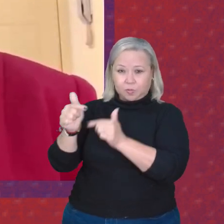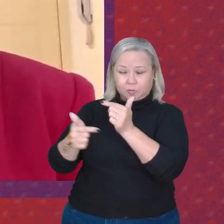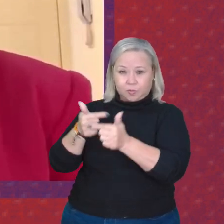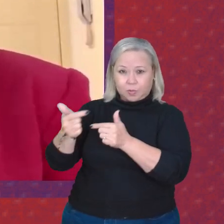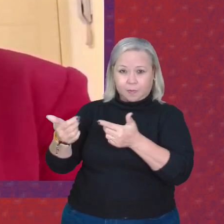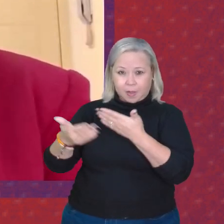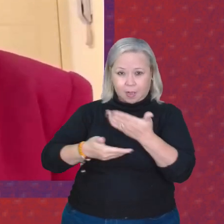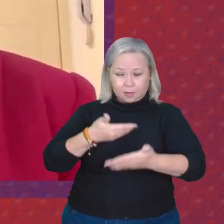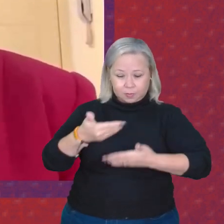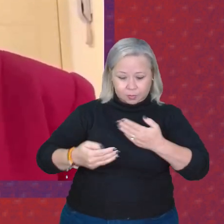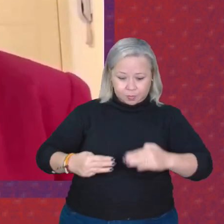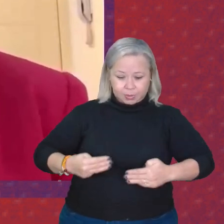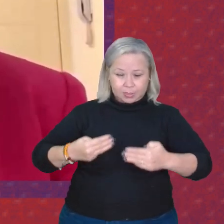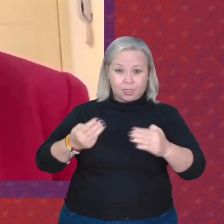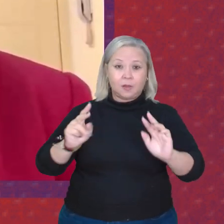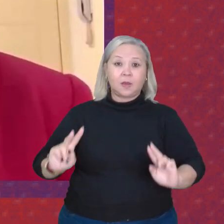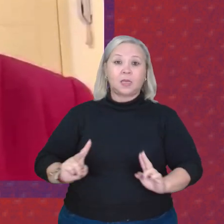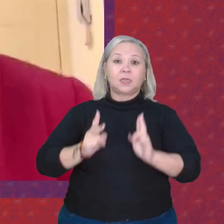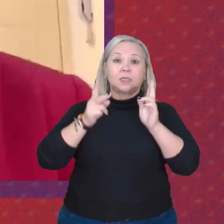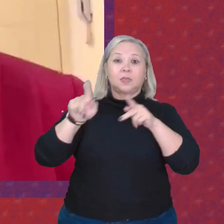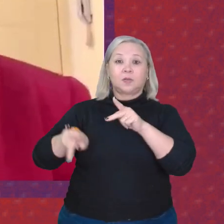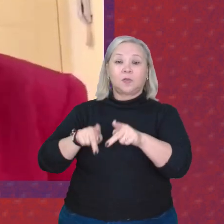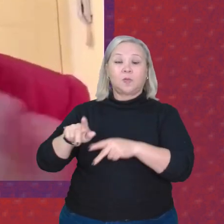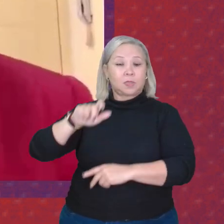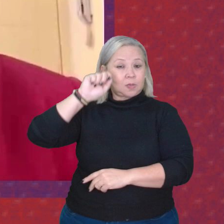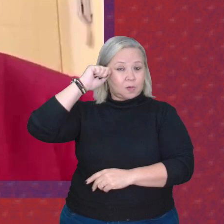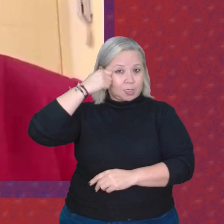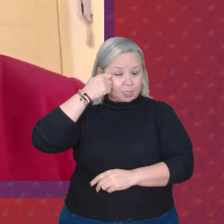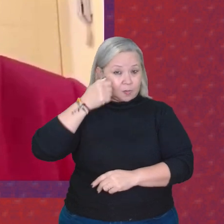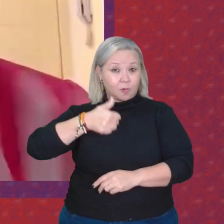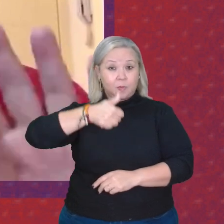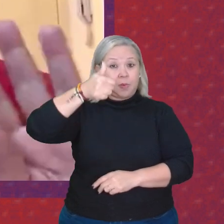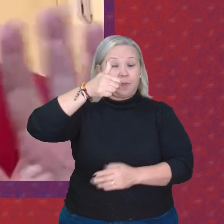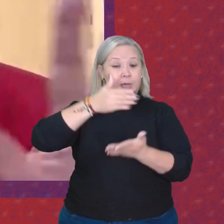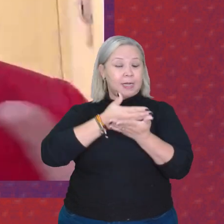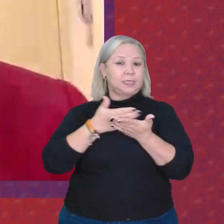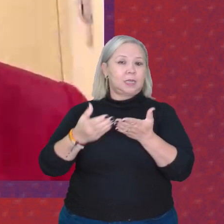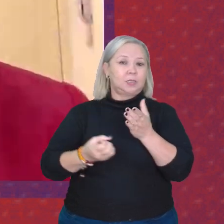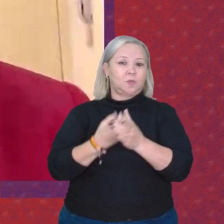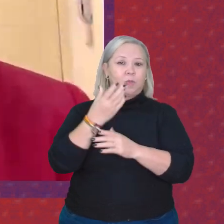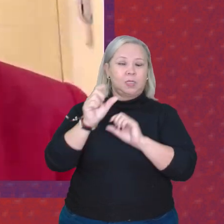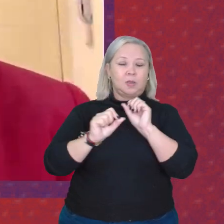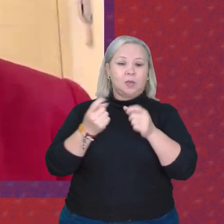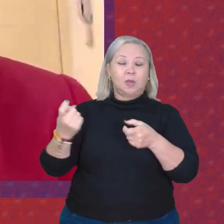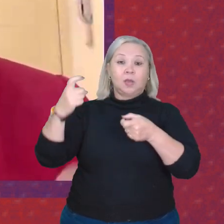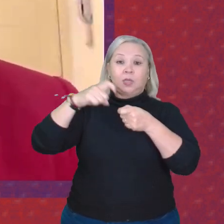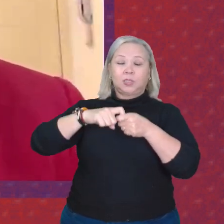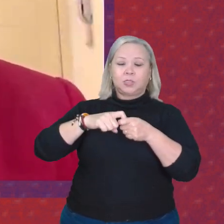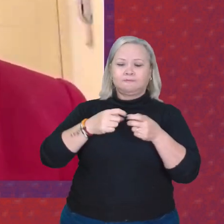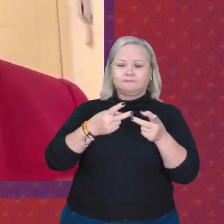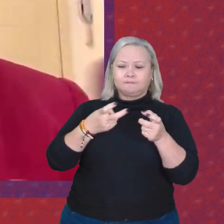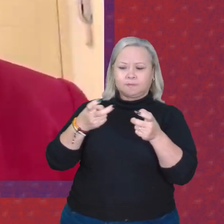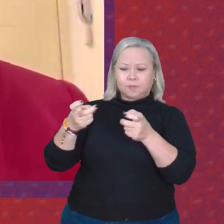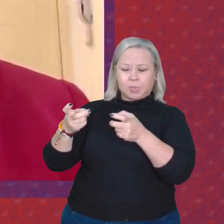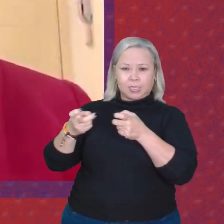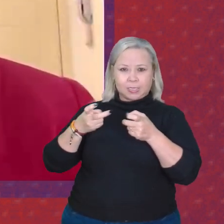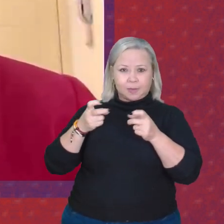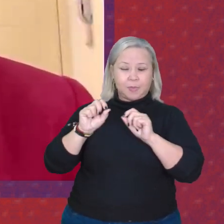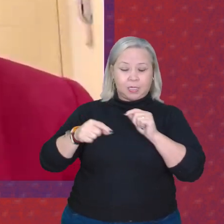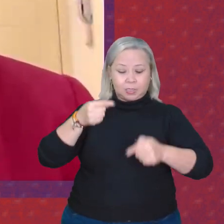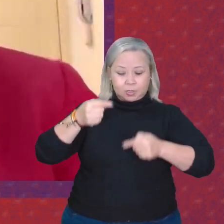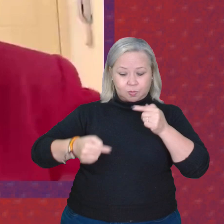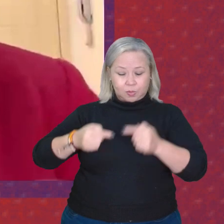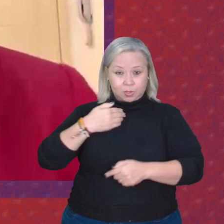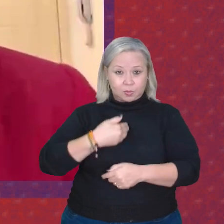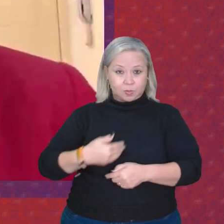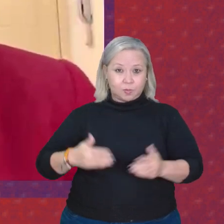interministerial para a valorização da população negra. Então foi a primeira iniciativa de voltar os olhos em termos de políticas